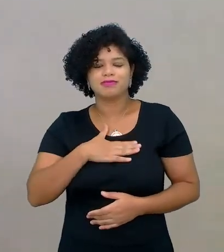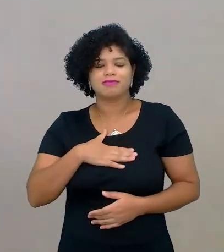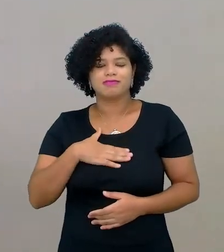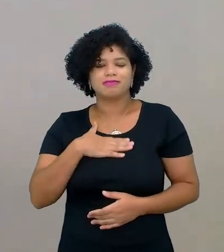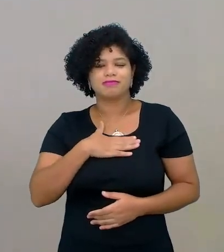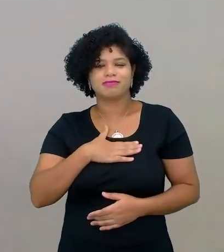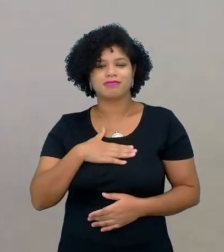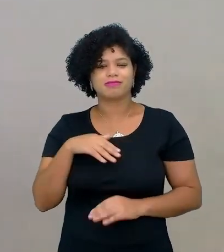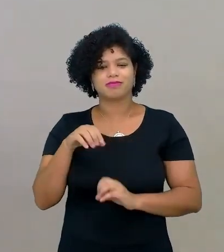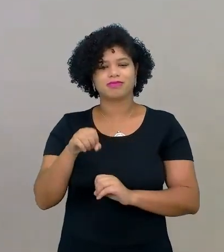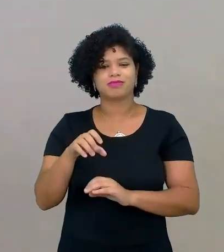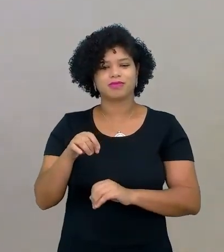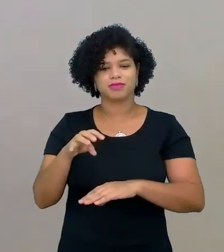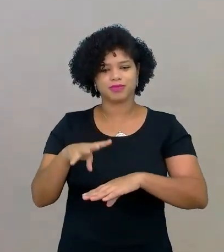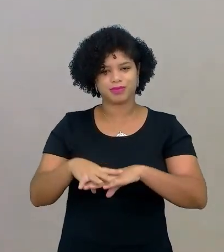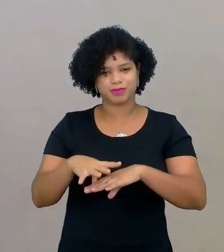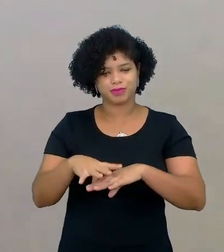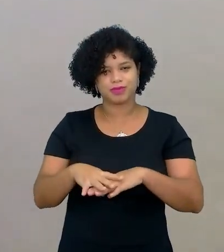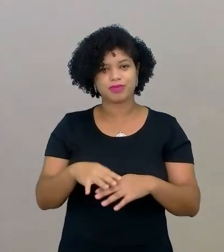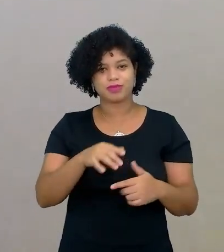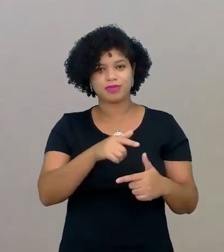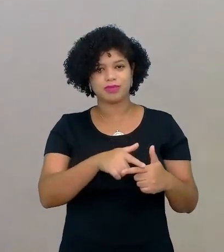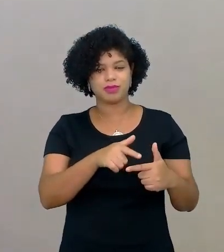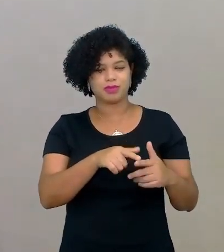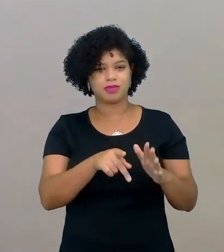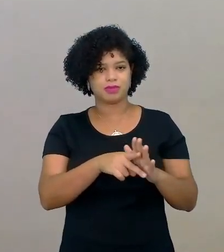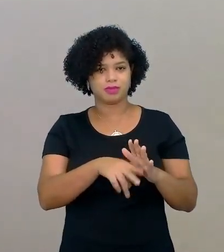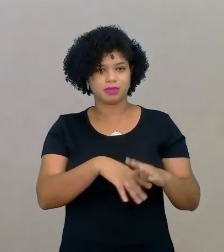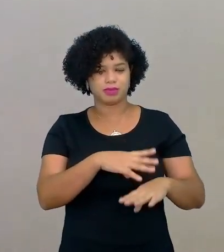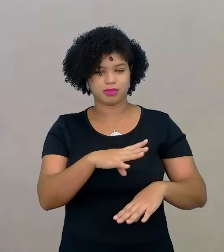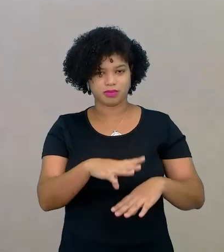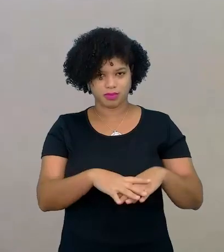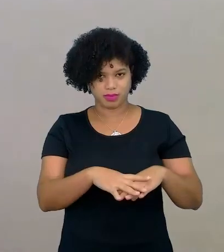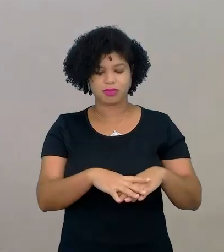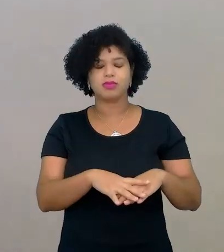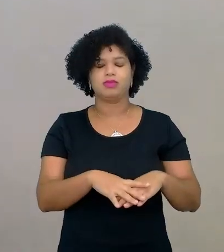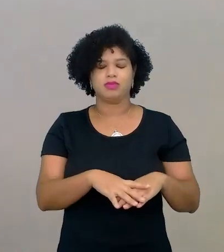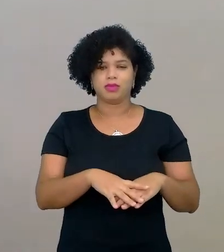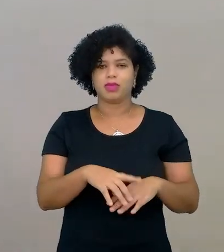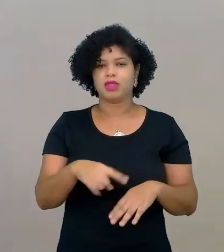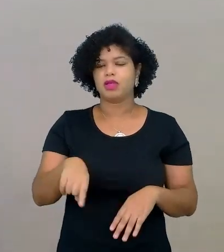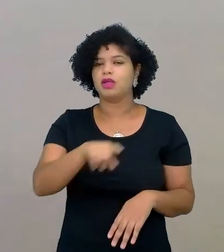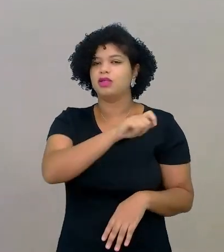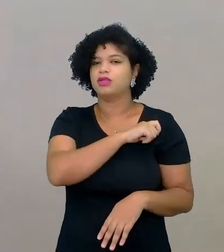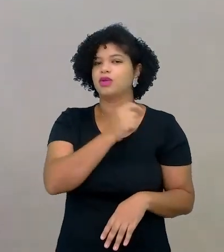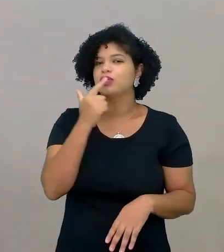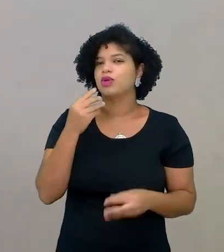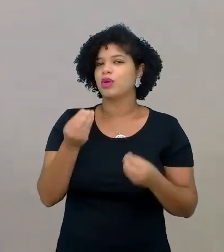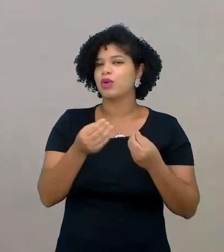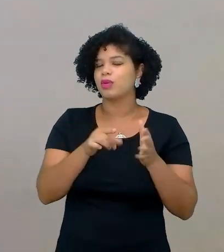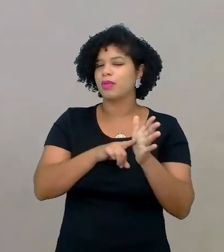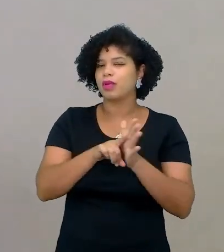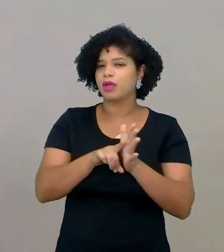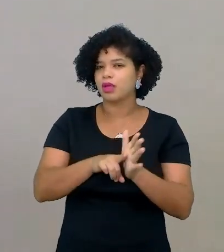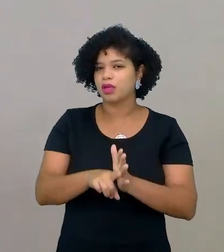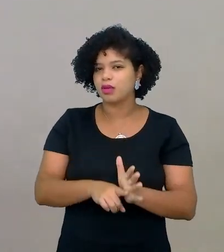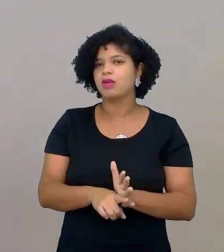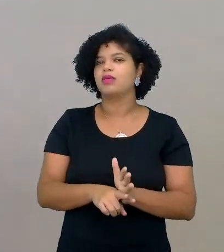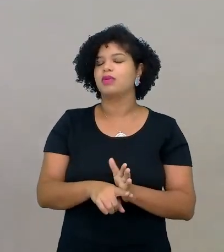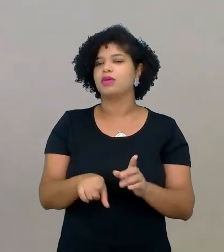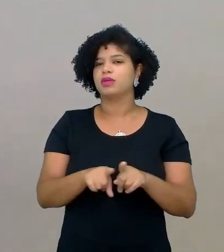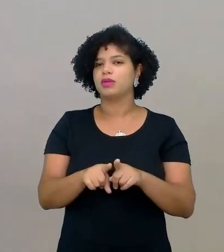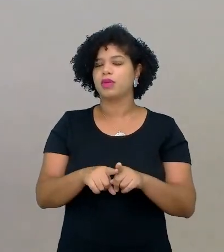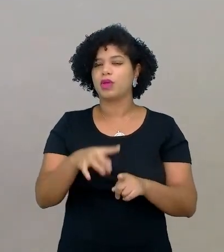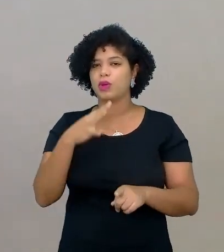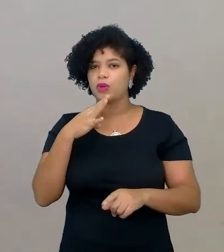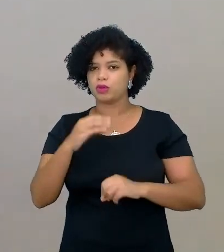matemática, temos para ensinar esses problemas matemáticos, a como o aluno resolver através da investigação, através dos